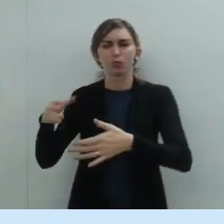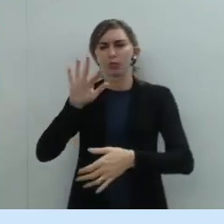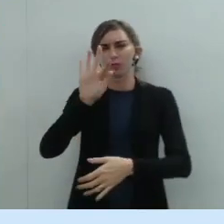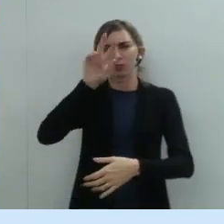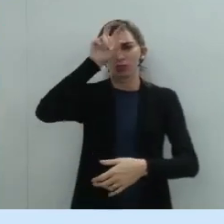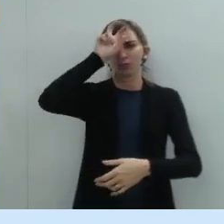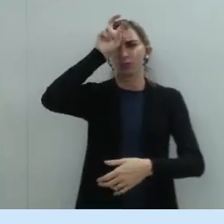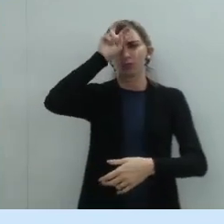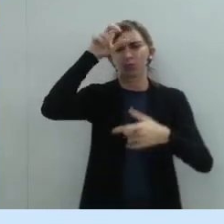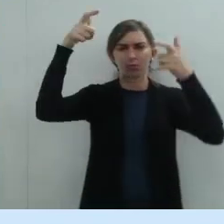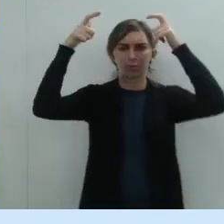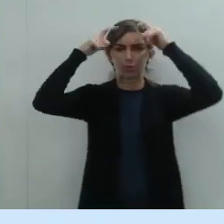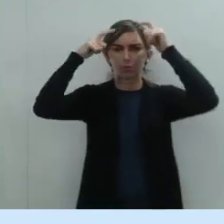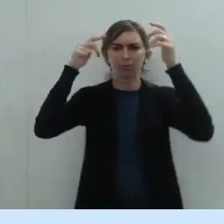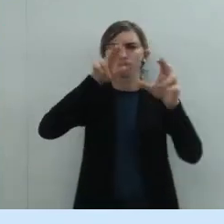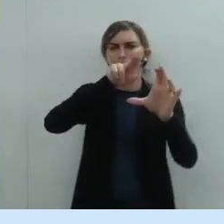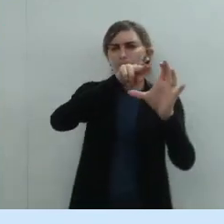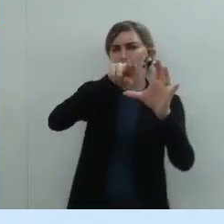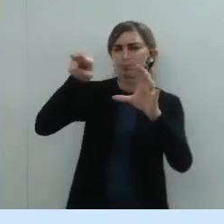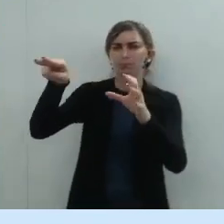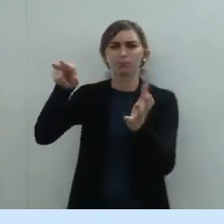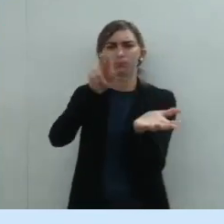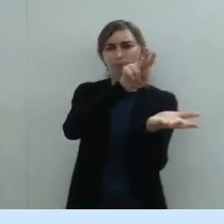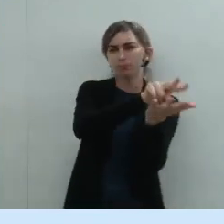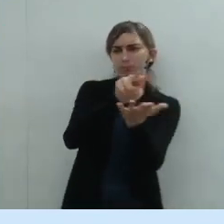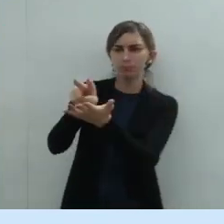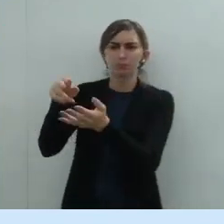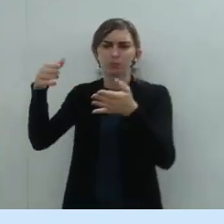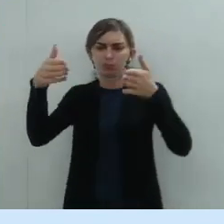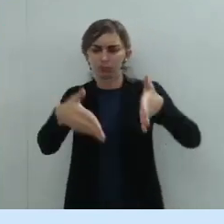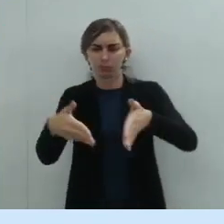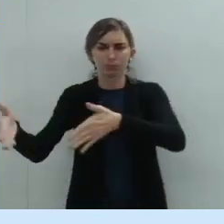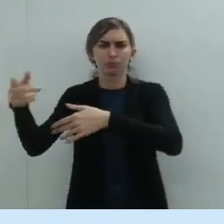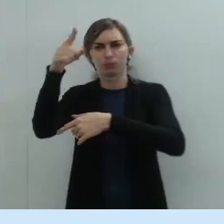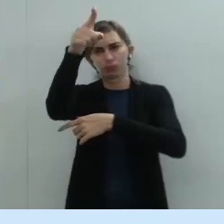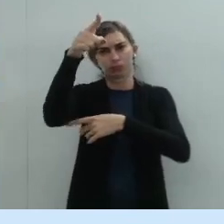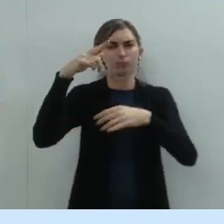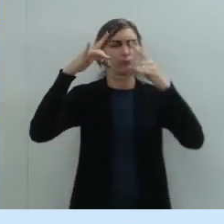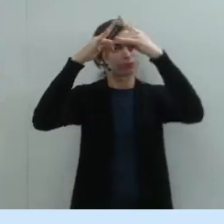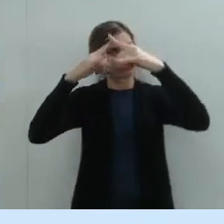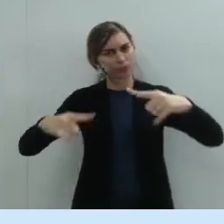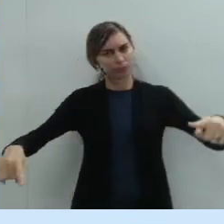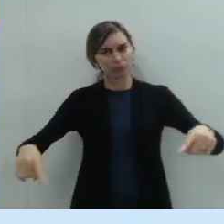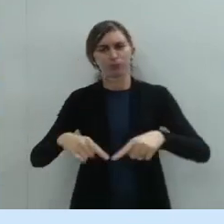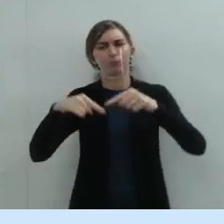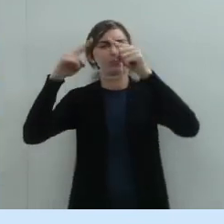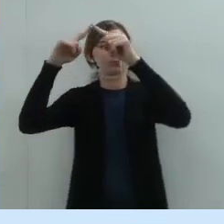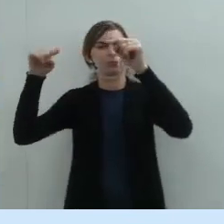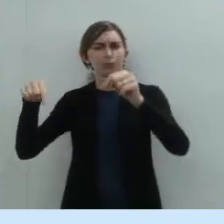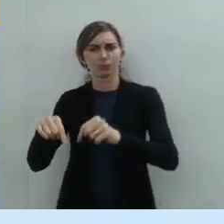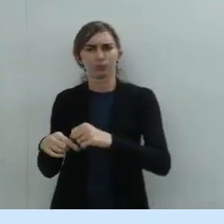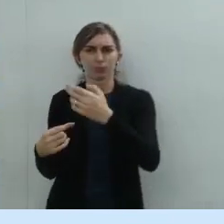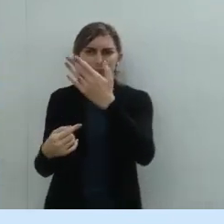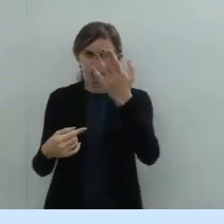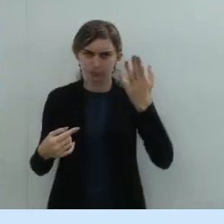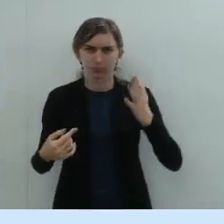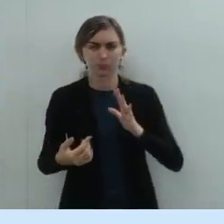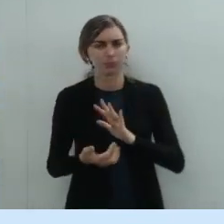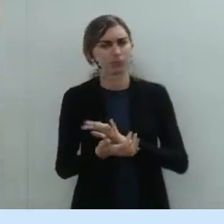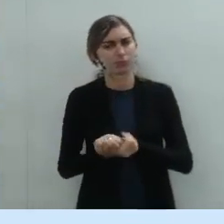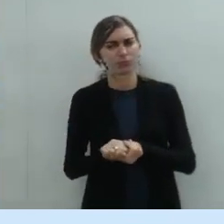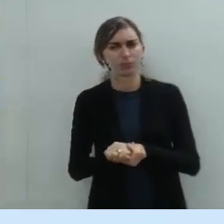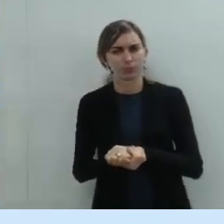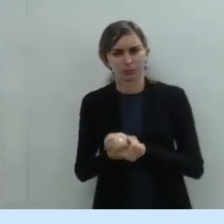faraós eram levados após morte para o mundo eterno de Anubis, né?